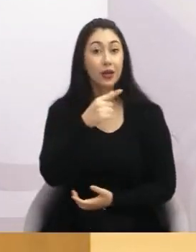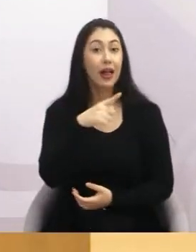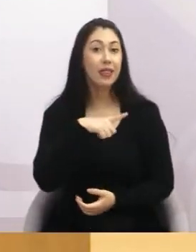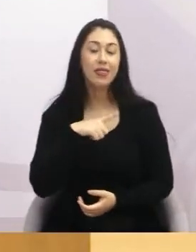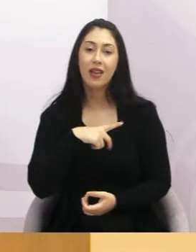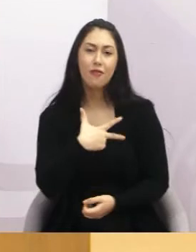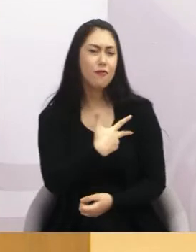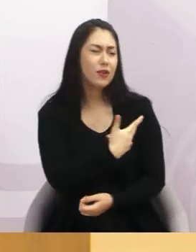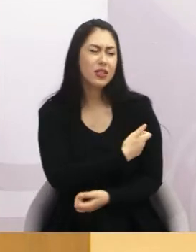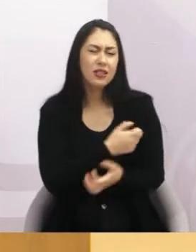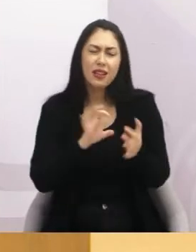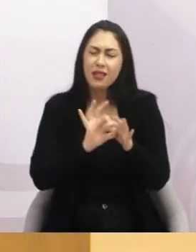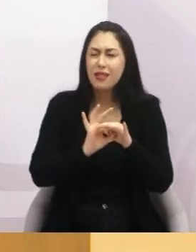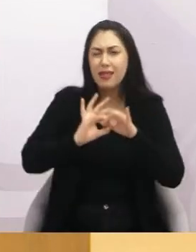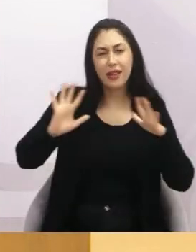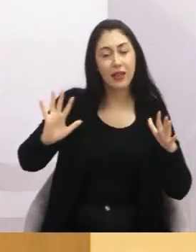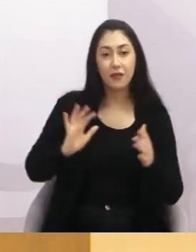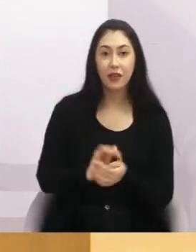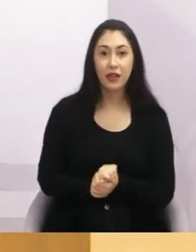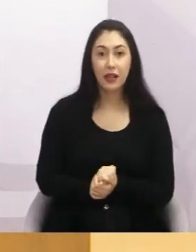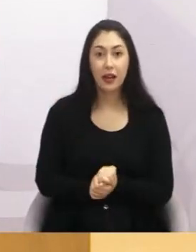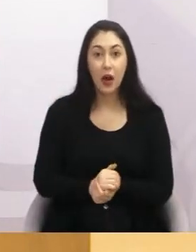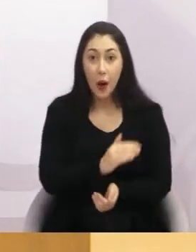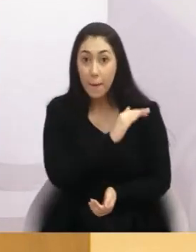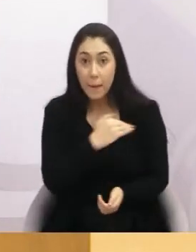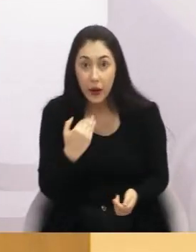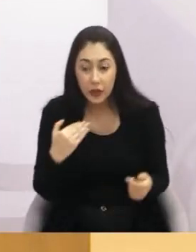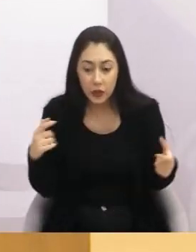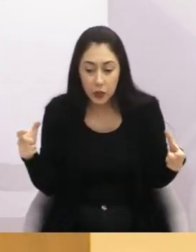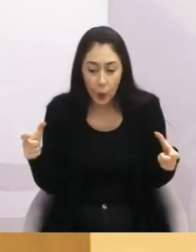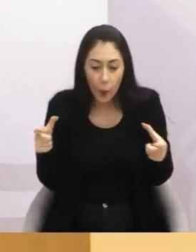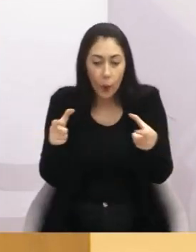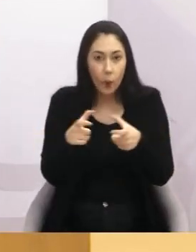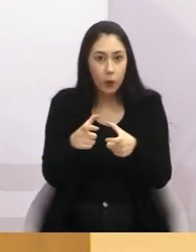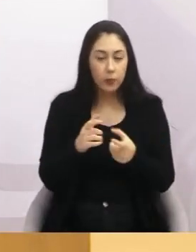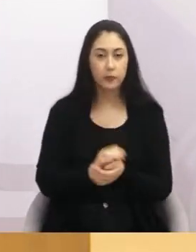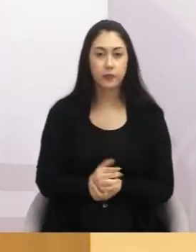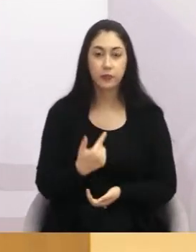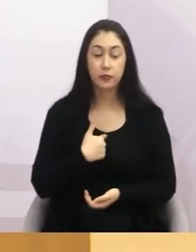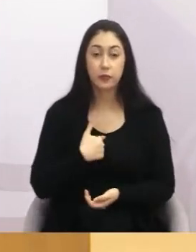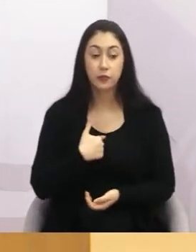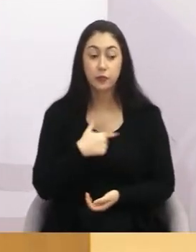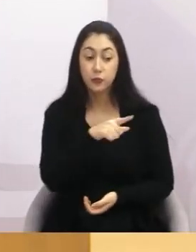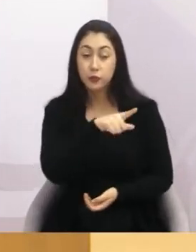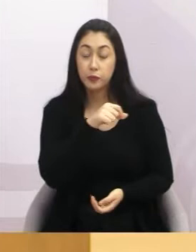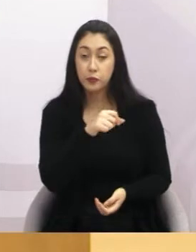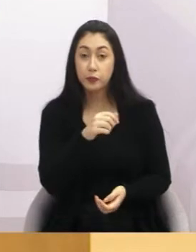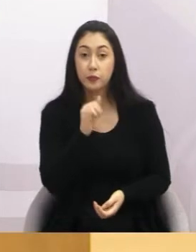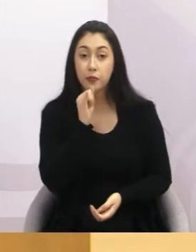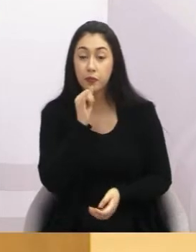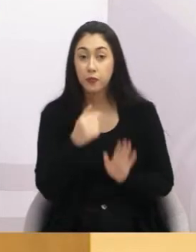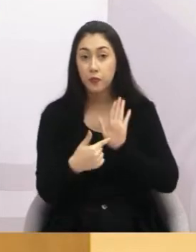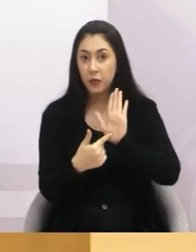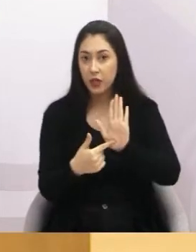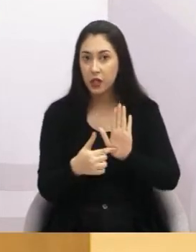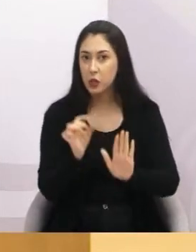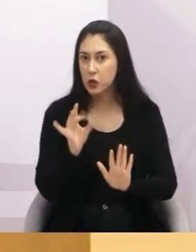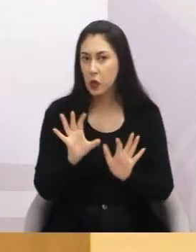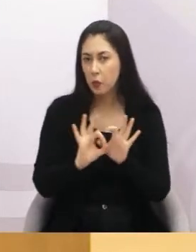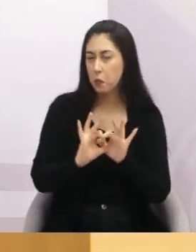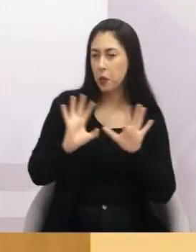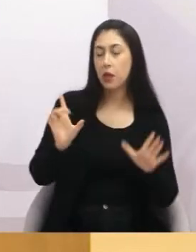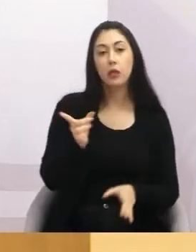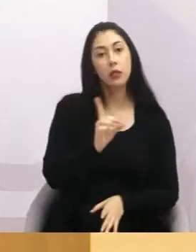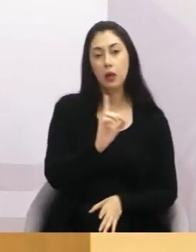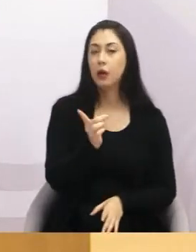vacinar à vontade. Os índices de morte estão caindo. Peguei esse exemplo para dizer que não é acaso, para